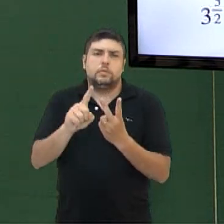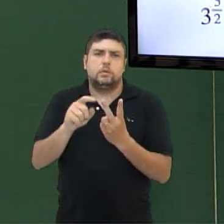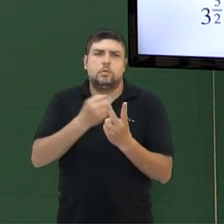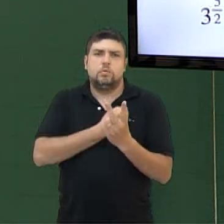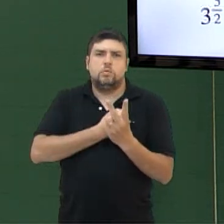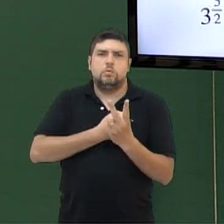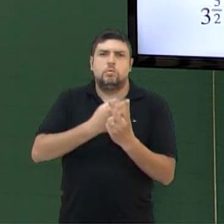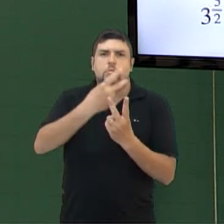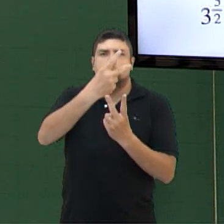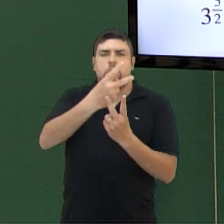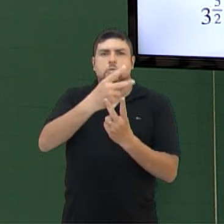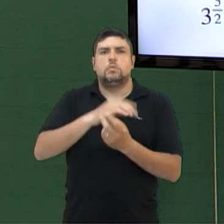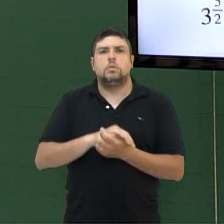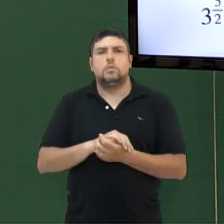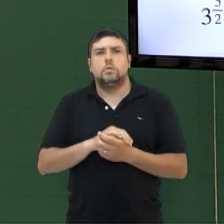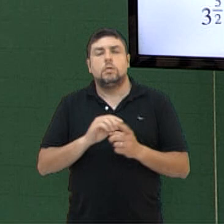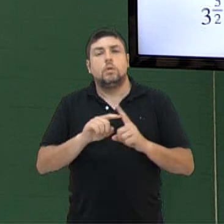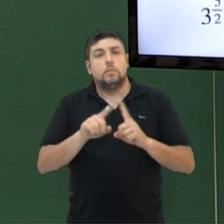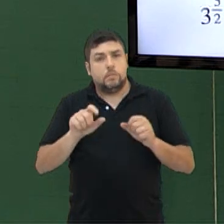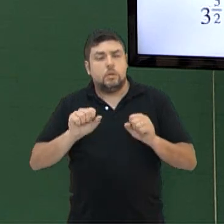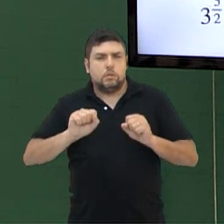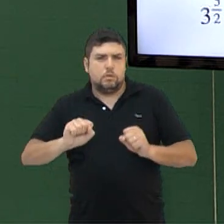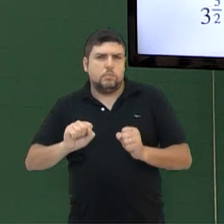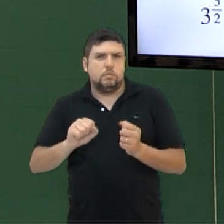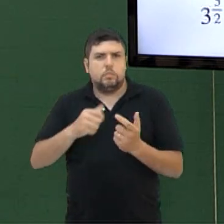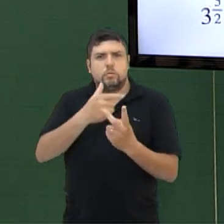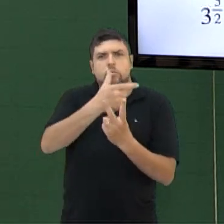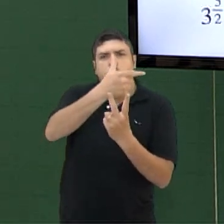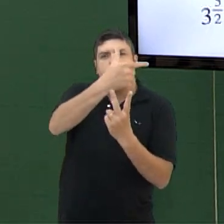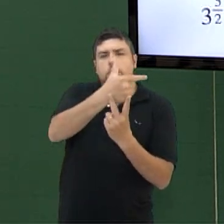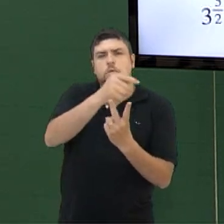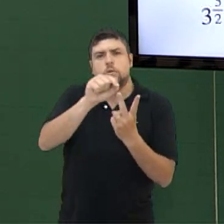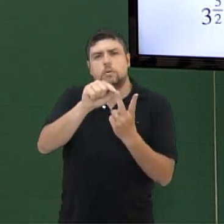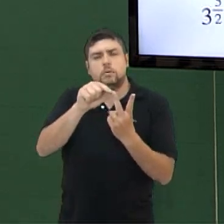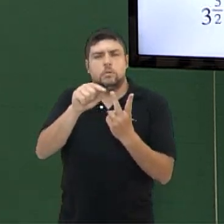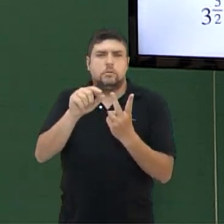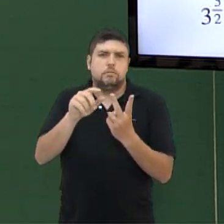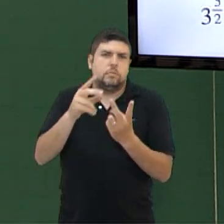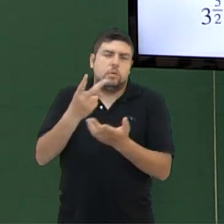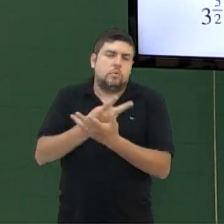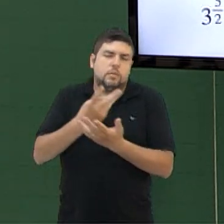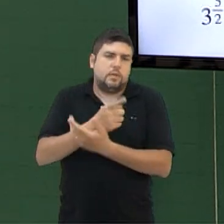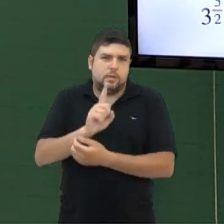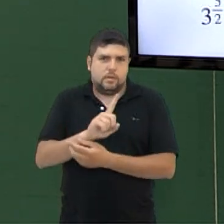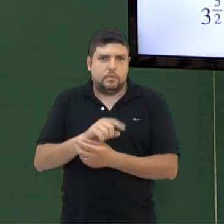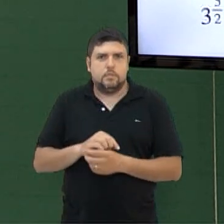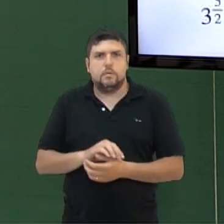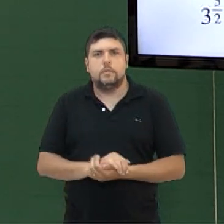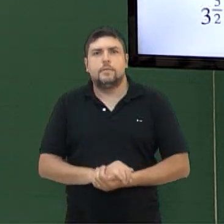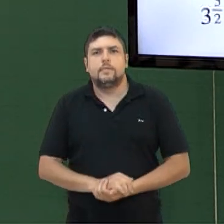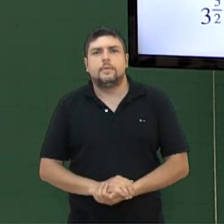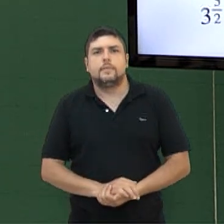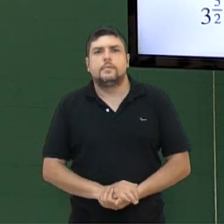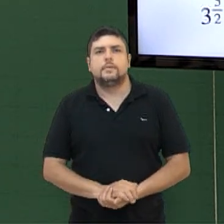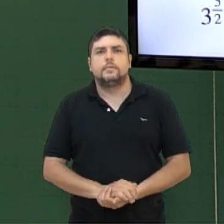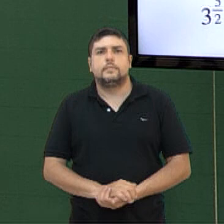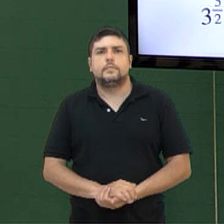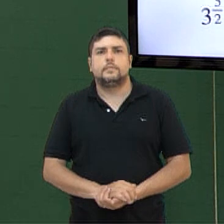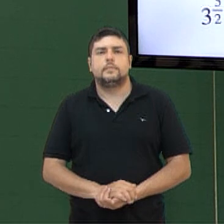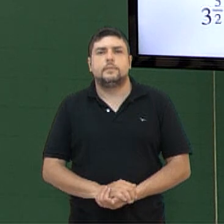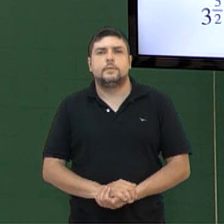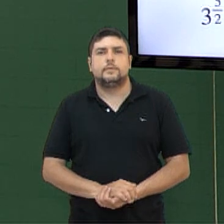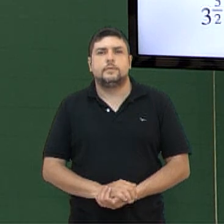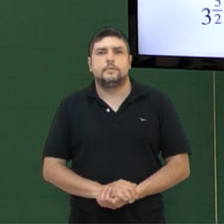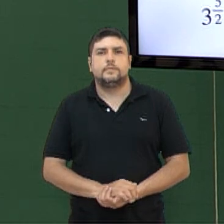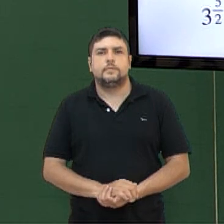só assim, sem o 2. Mas poderia ter o 2 aqui, que não é errado, tá? De 3 elevado a 5. O 5